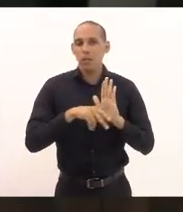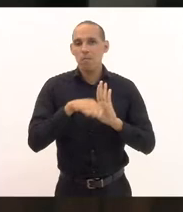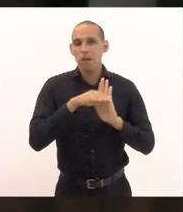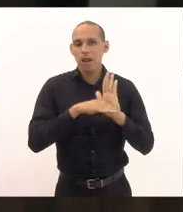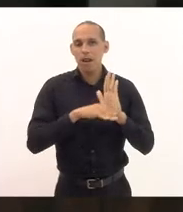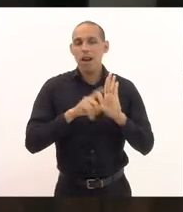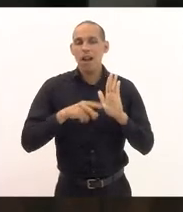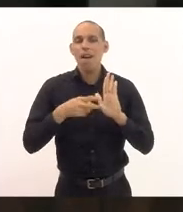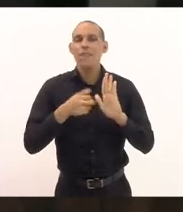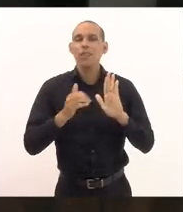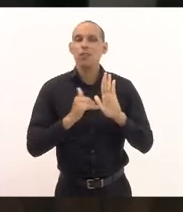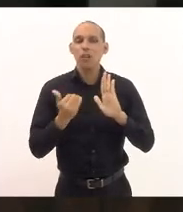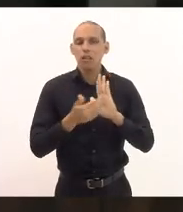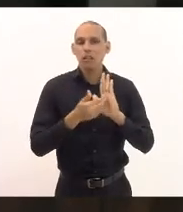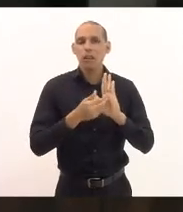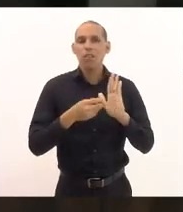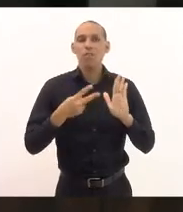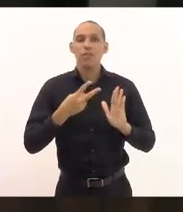veto total aposto ao projeto de lei